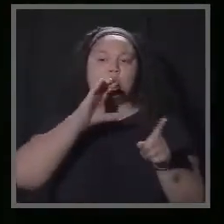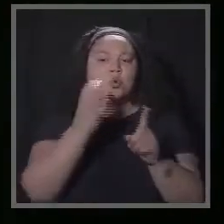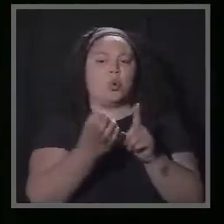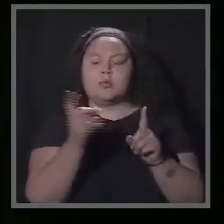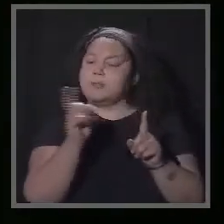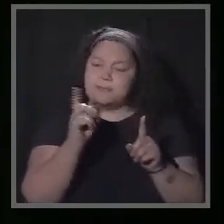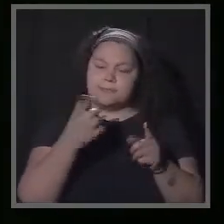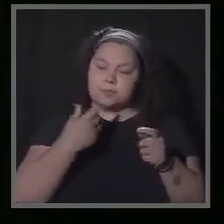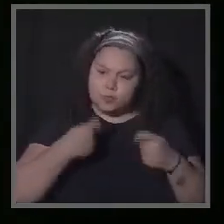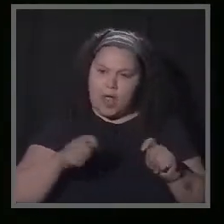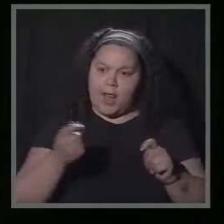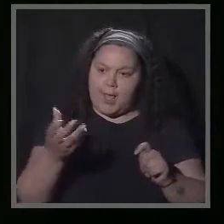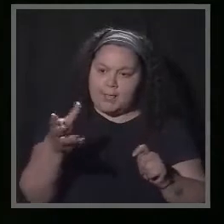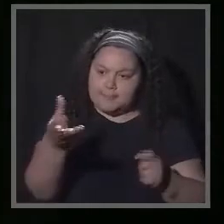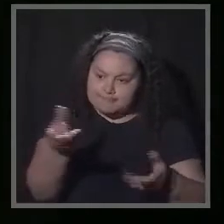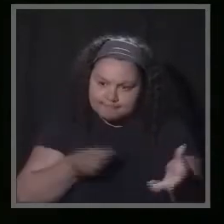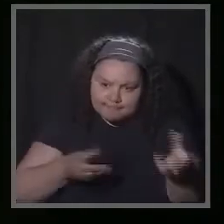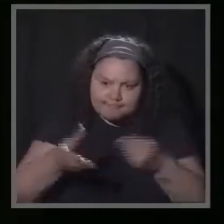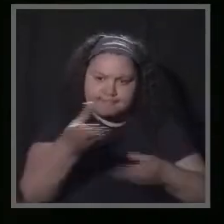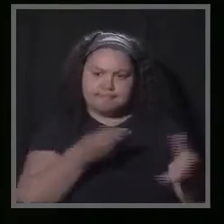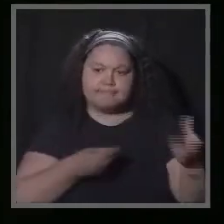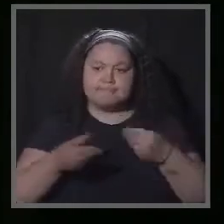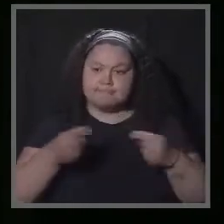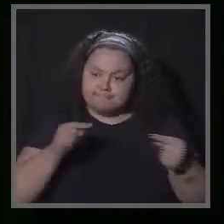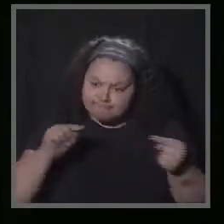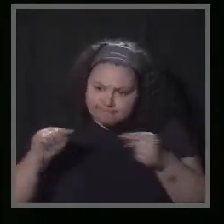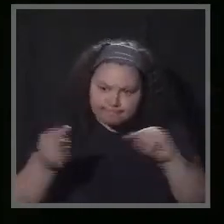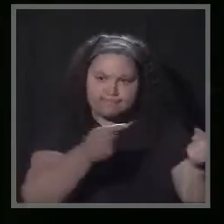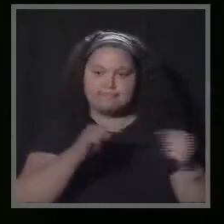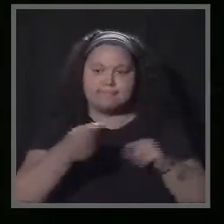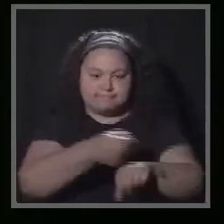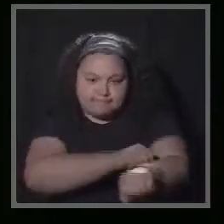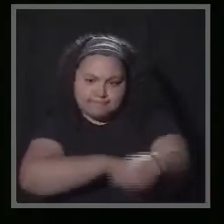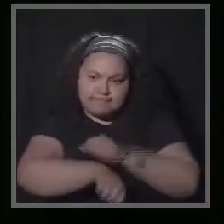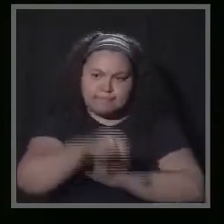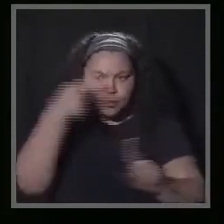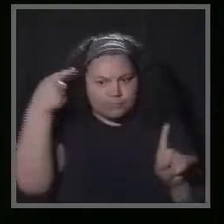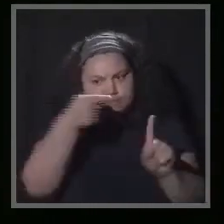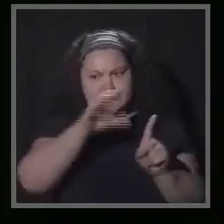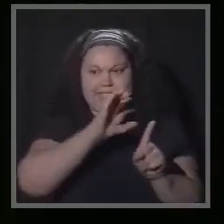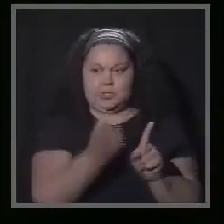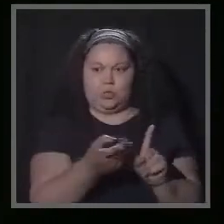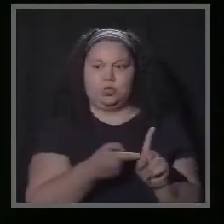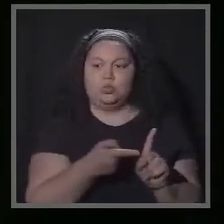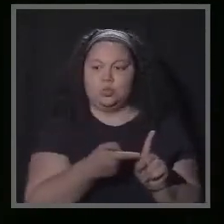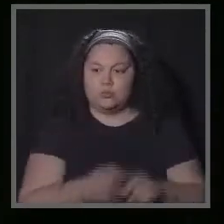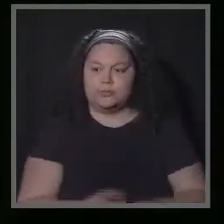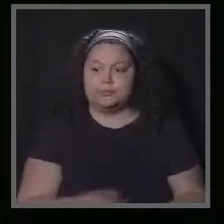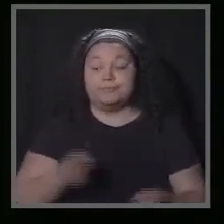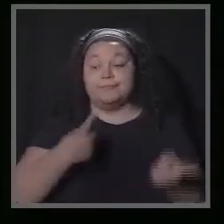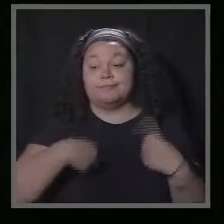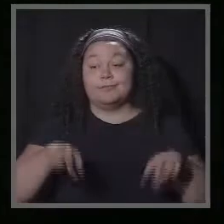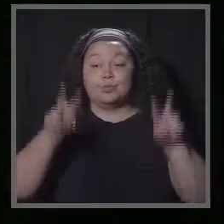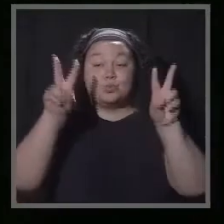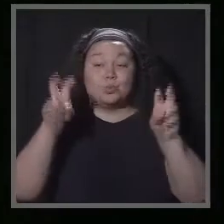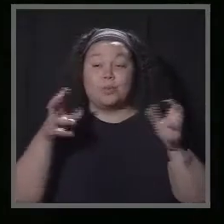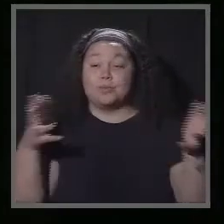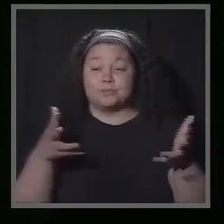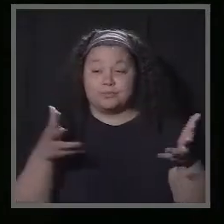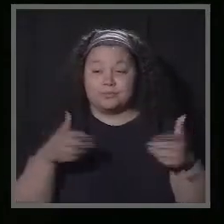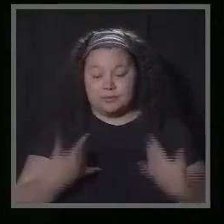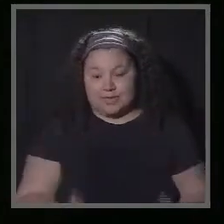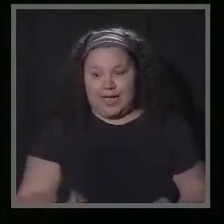diálogo amplo e aberto entre os cidadãos e as comunidades. É precisamente este o lema da nossa primeira